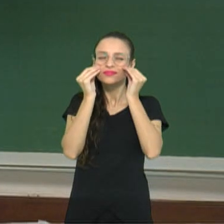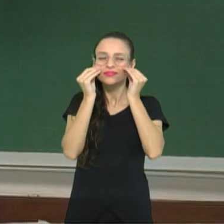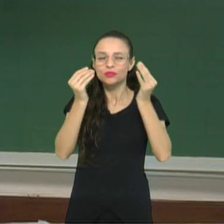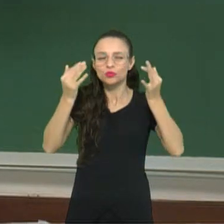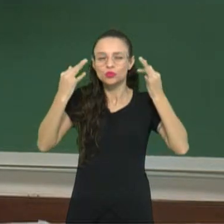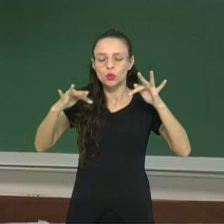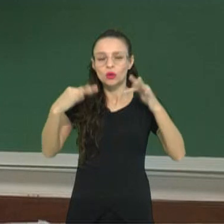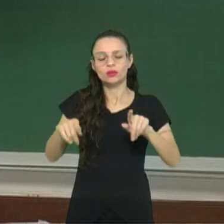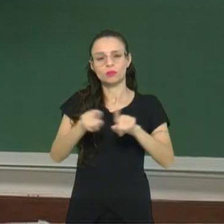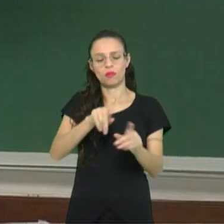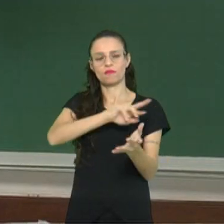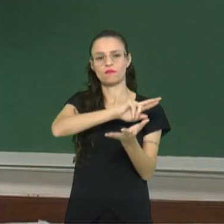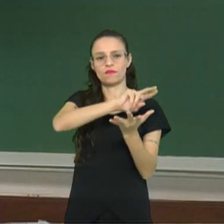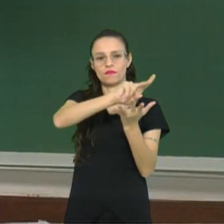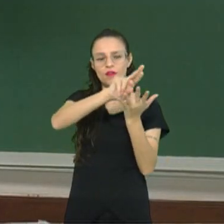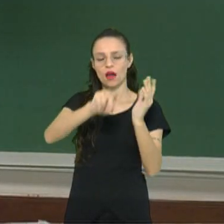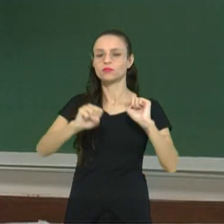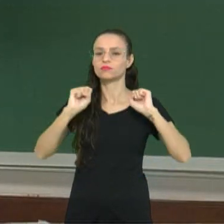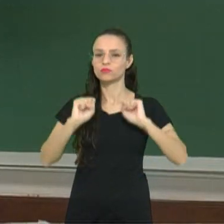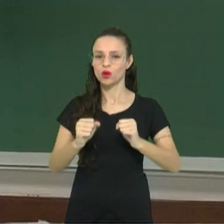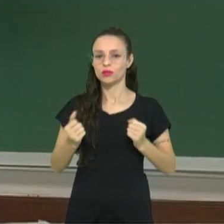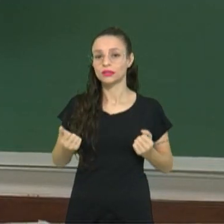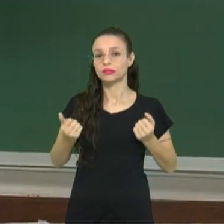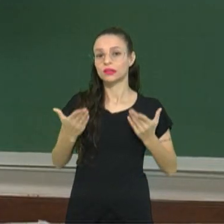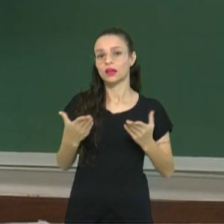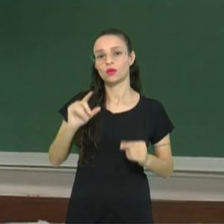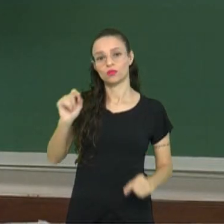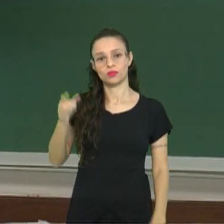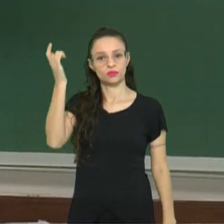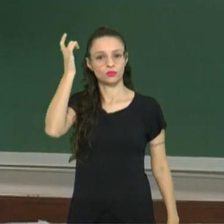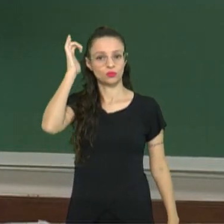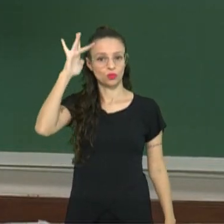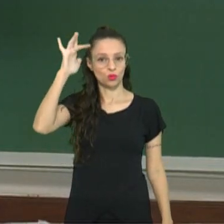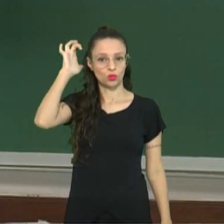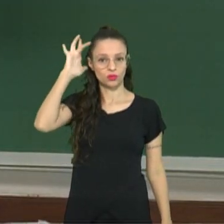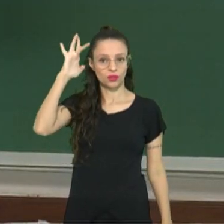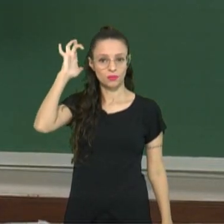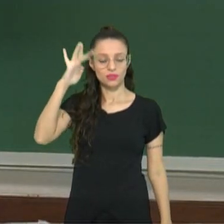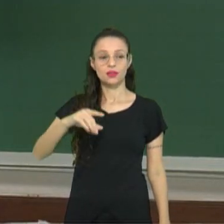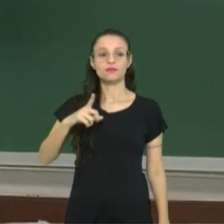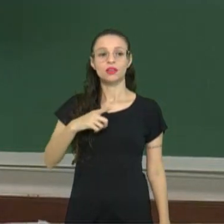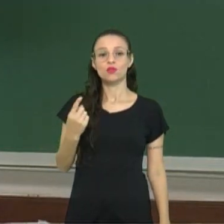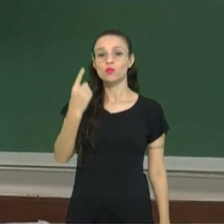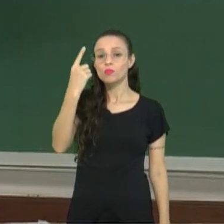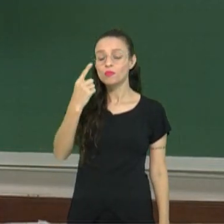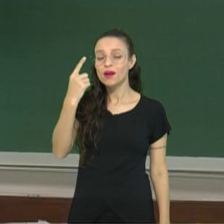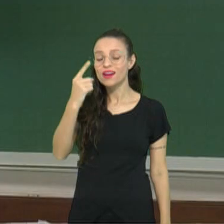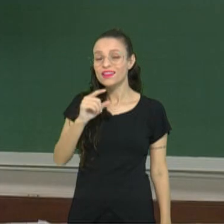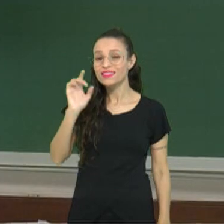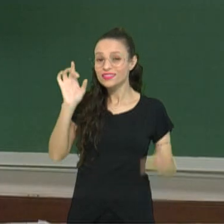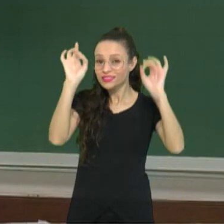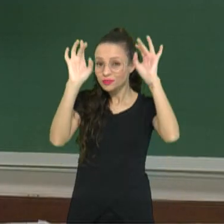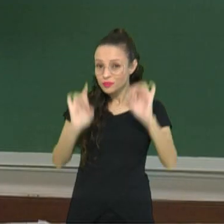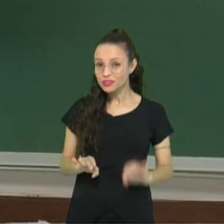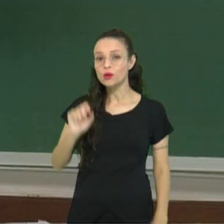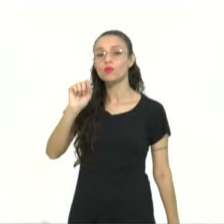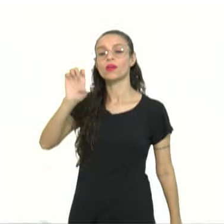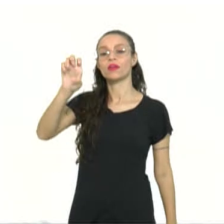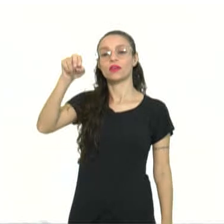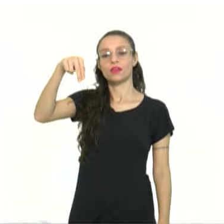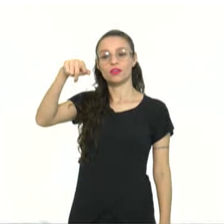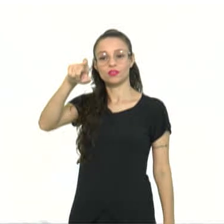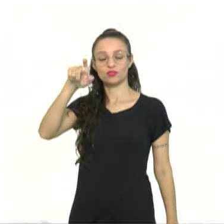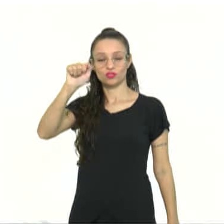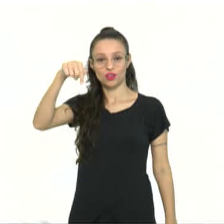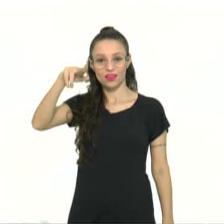coisas, né, desse tipo ali podem gerar a chamada cefaleia. Existe uma especial ali que a gente chama da enxaqueca, né? A enxaqueca ela vai